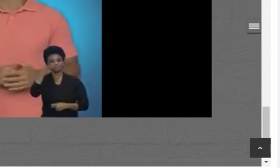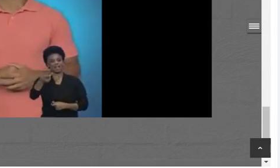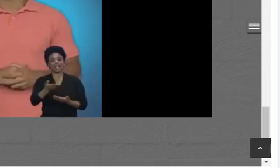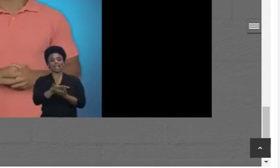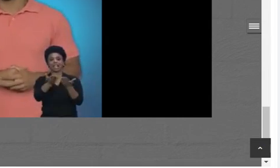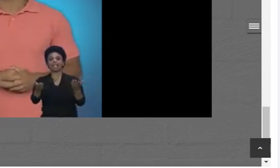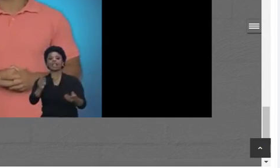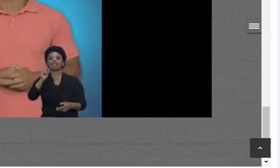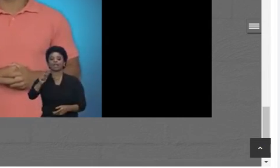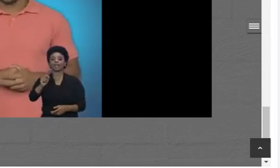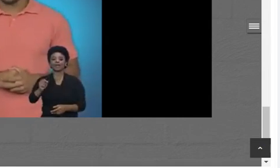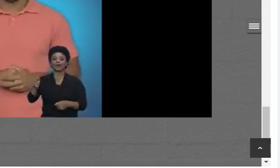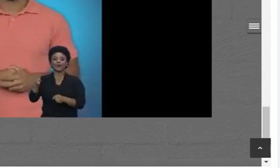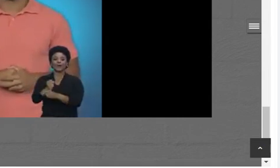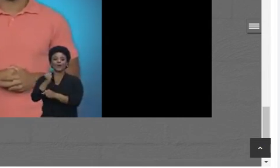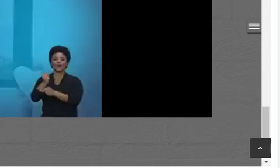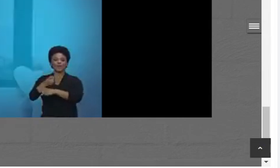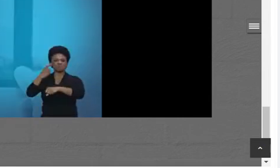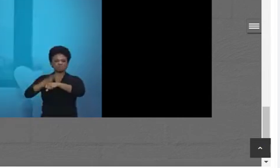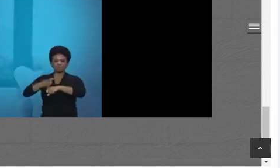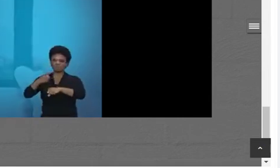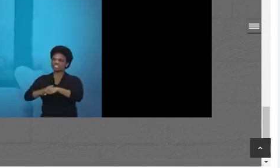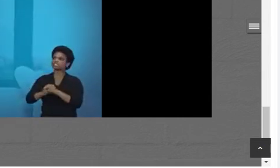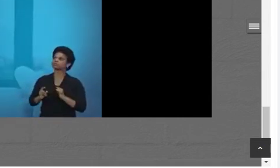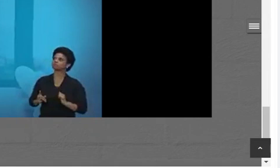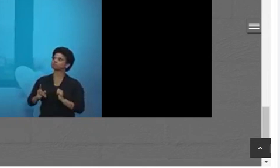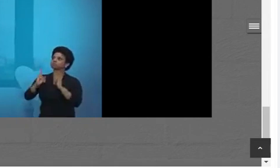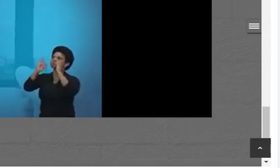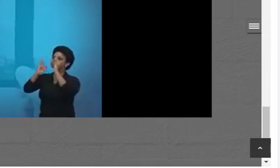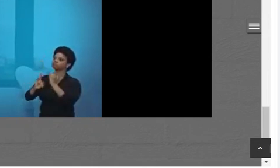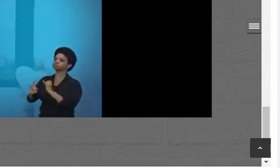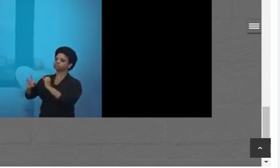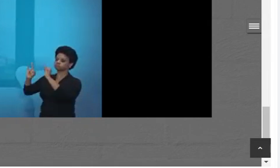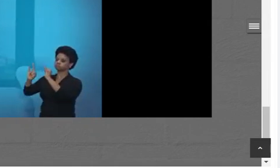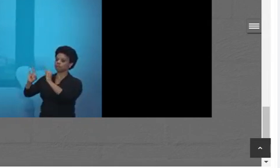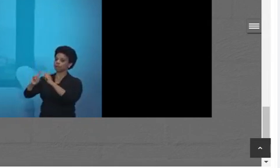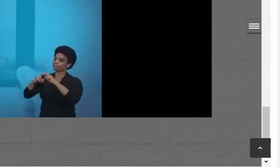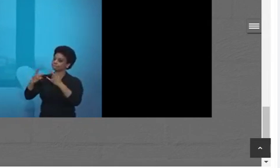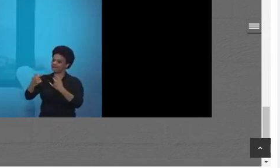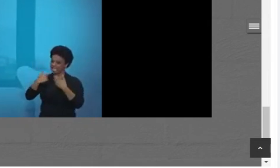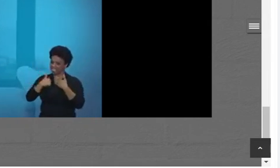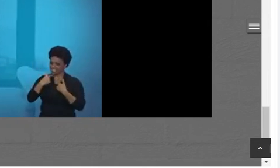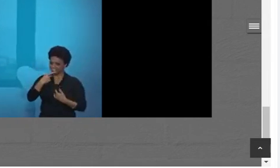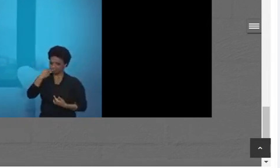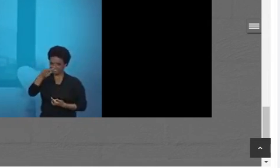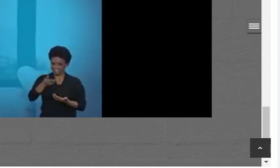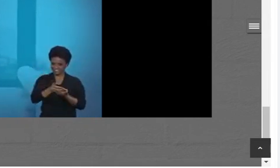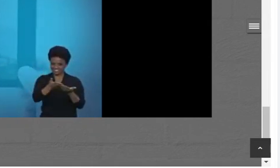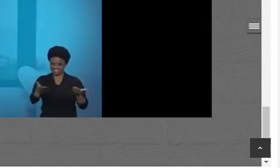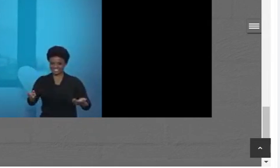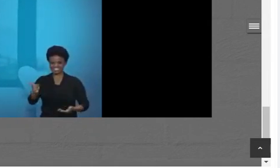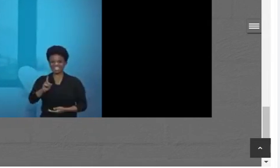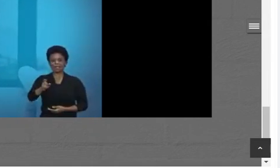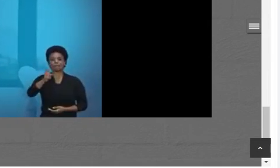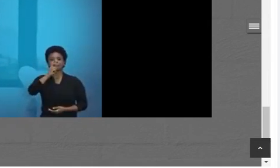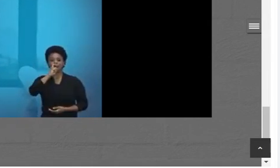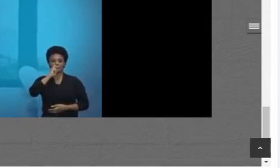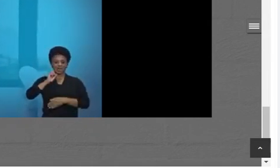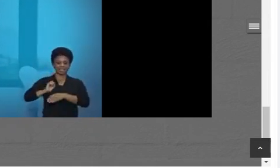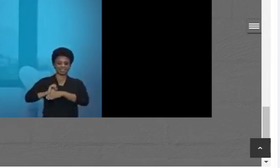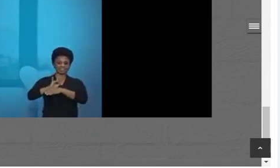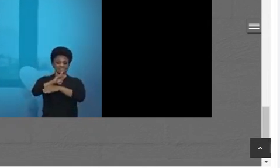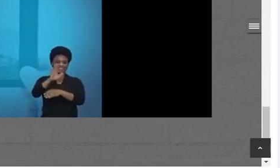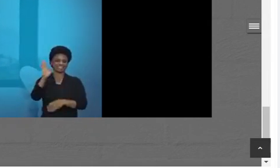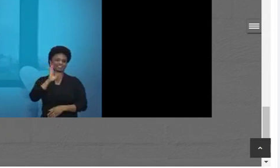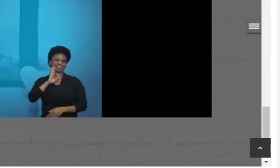o concreto armado convencional, né? Mas sobre sistemas estruturais não sou eu quem vai falar, não. Meu pai me mandou um vídeo